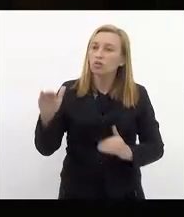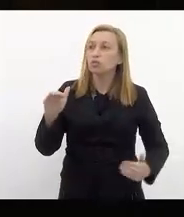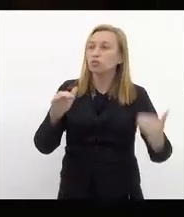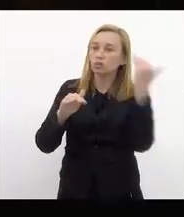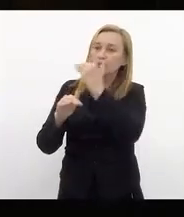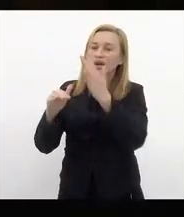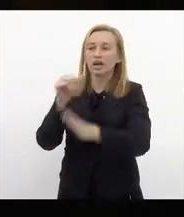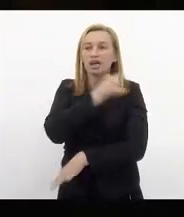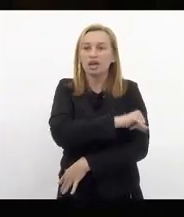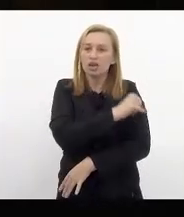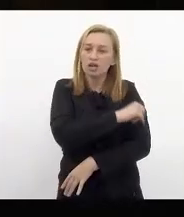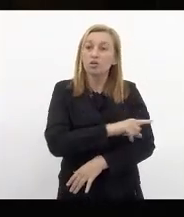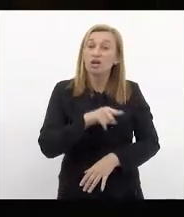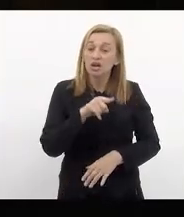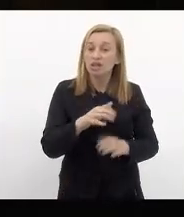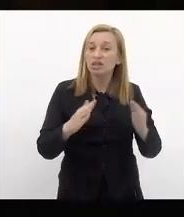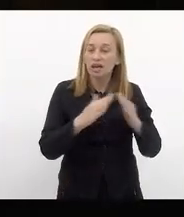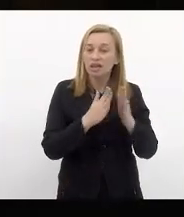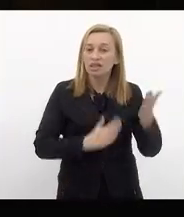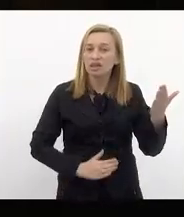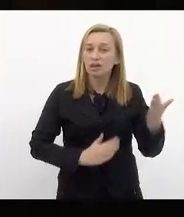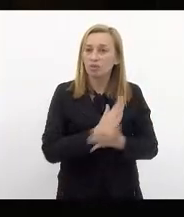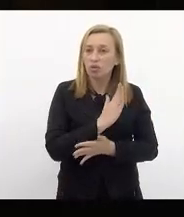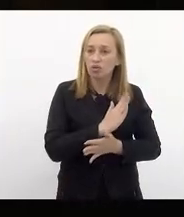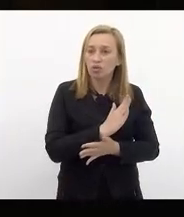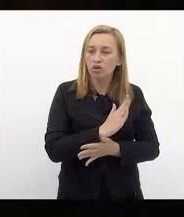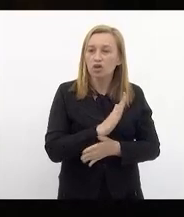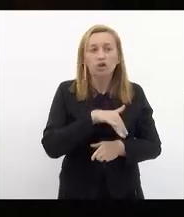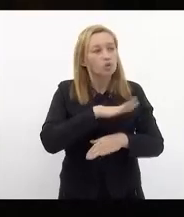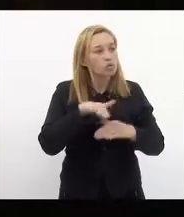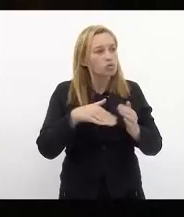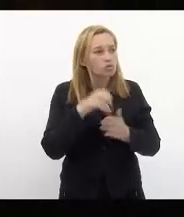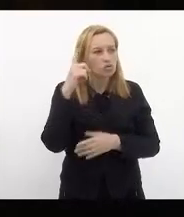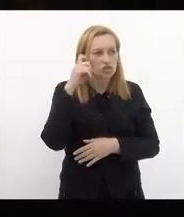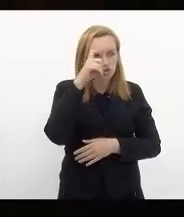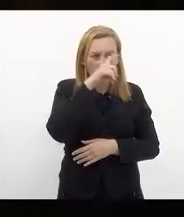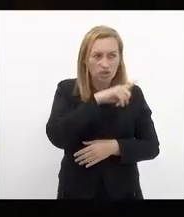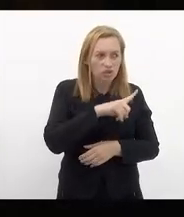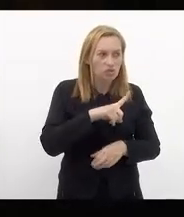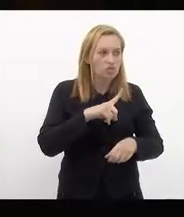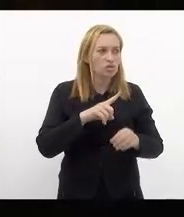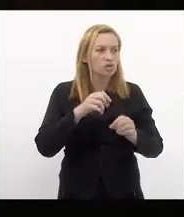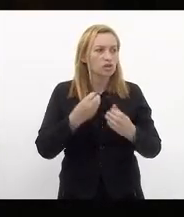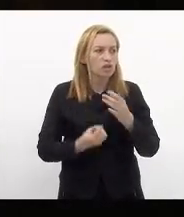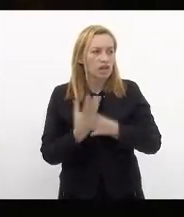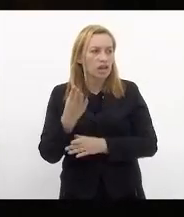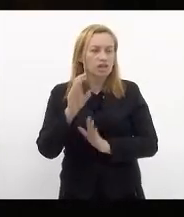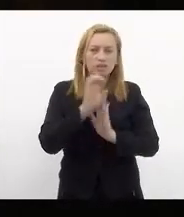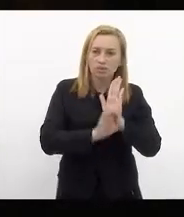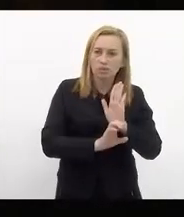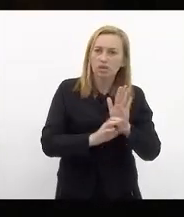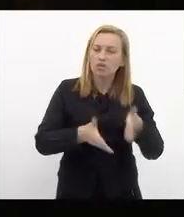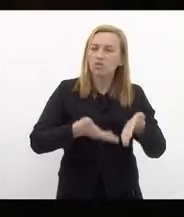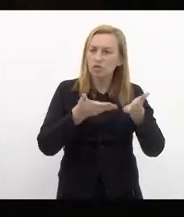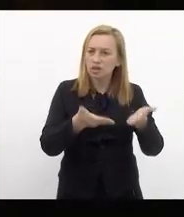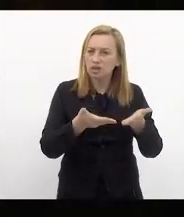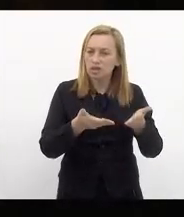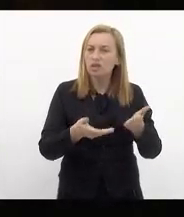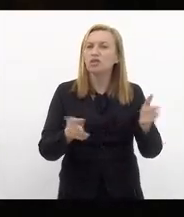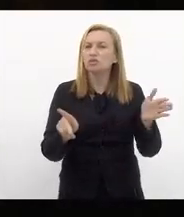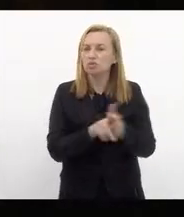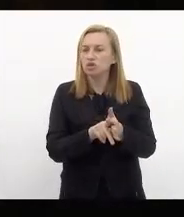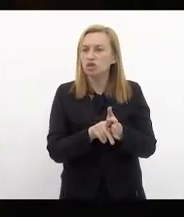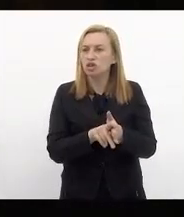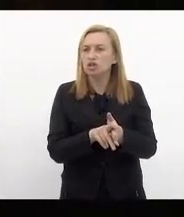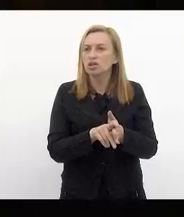Rio, que essa casa que aprovou, e com toda a dificuldade, com todas as emendas que a gente pôde oferecer a esse